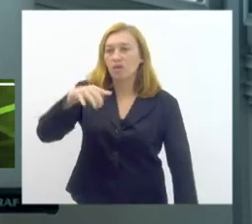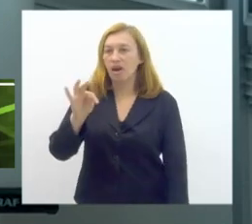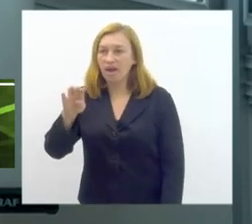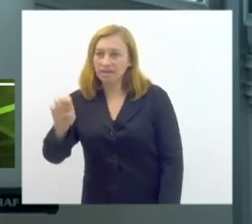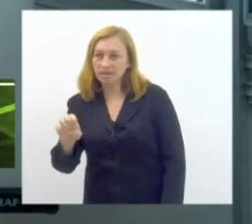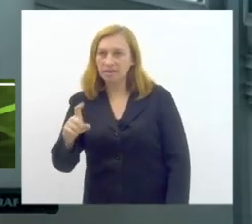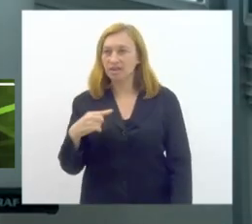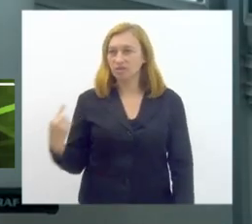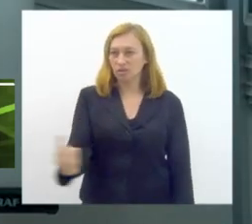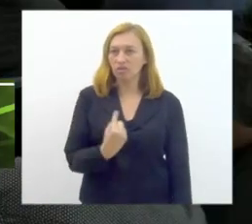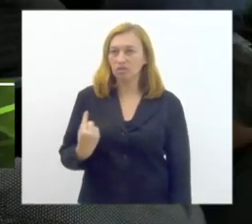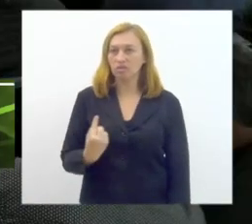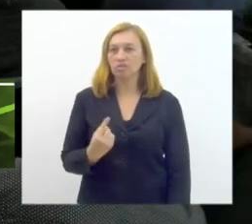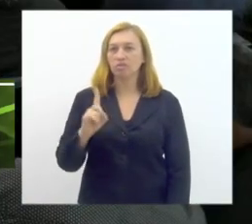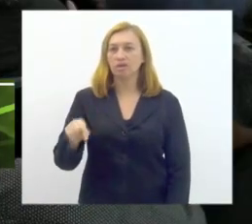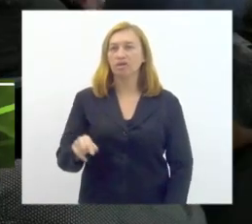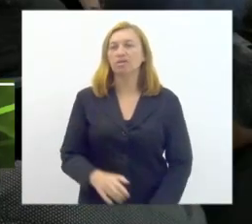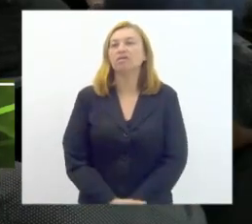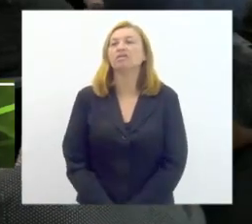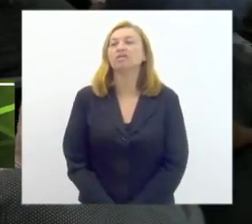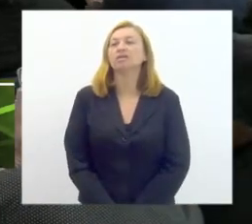nosso!